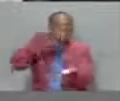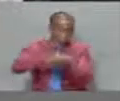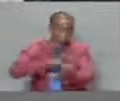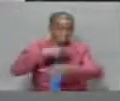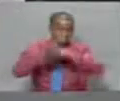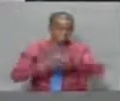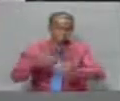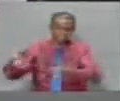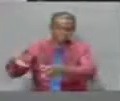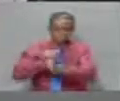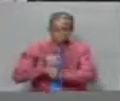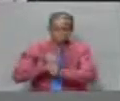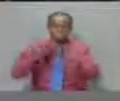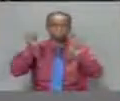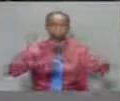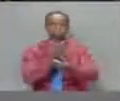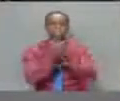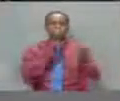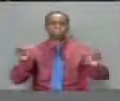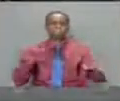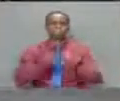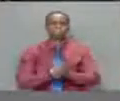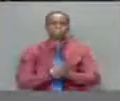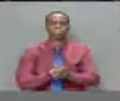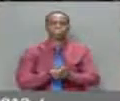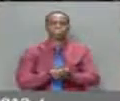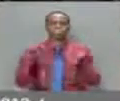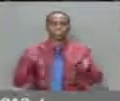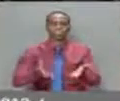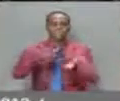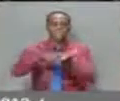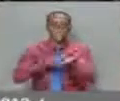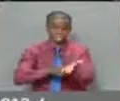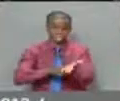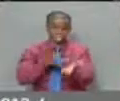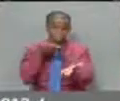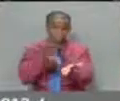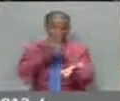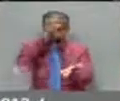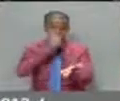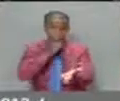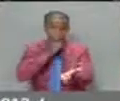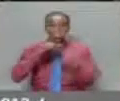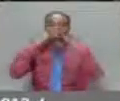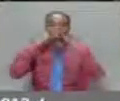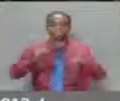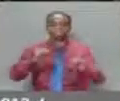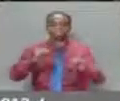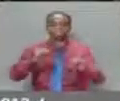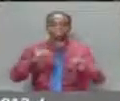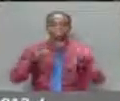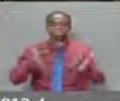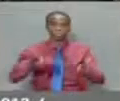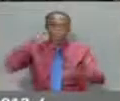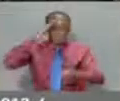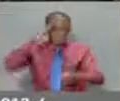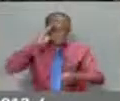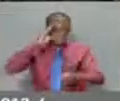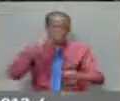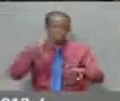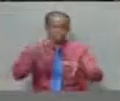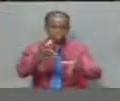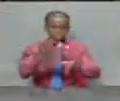reaver os seus meios. Bem, o decreto presidencial é claro e evidente relativamente às multas, né? Tanto aqueles que